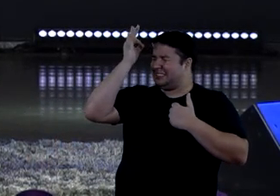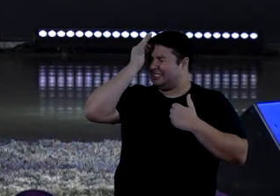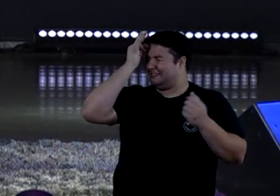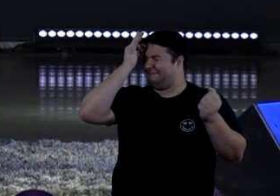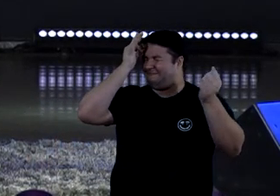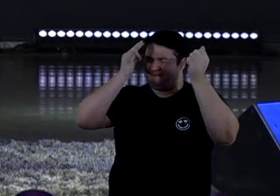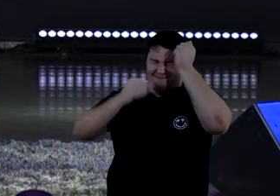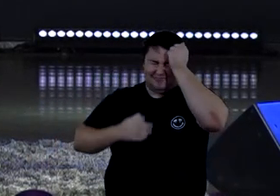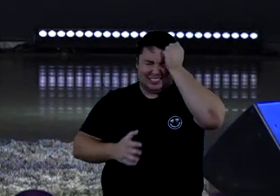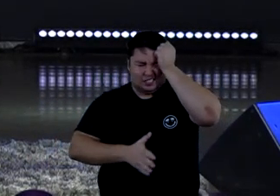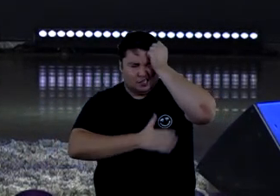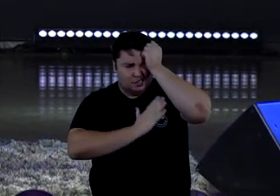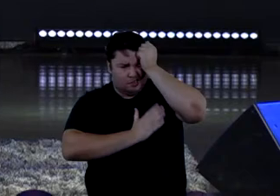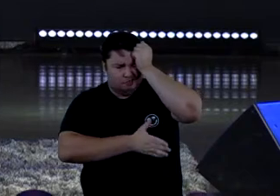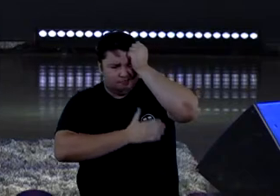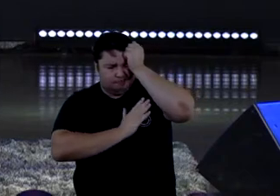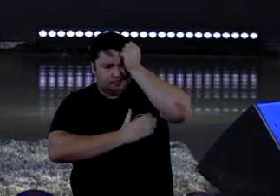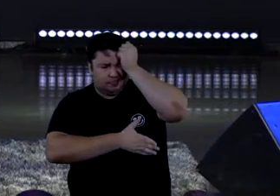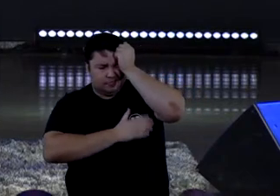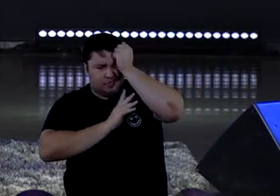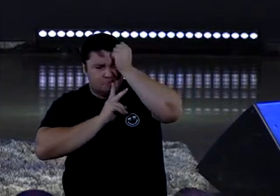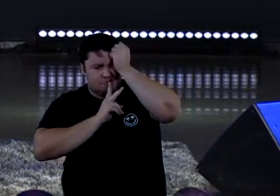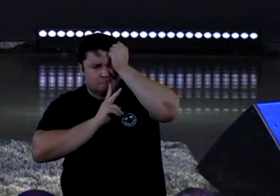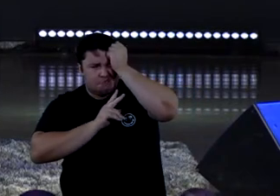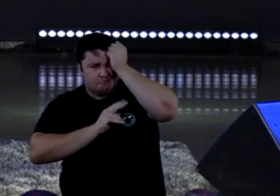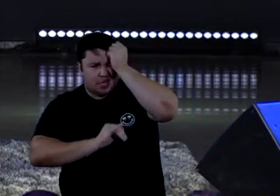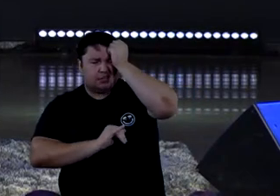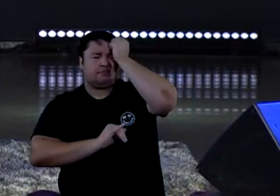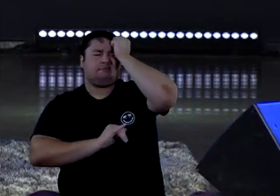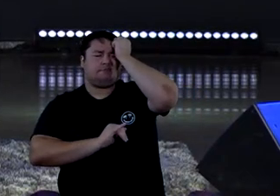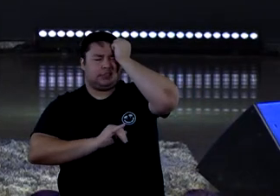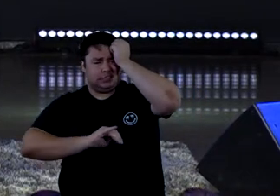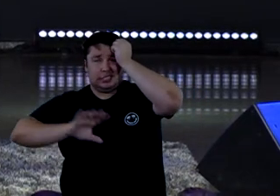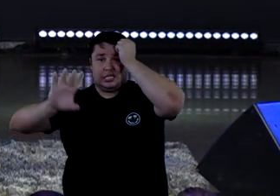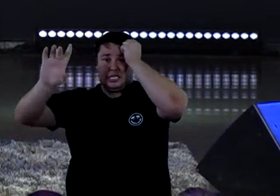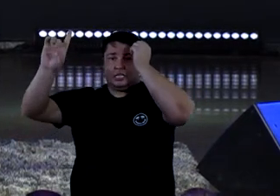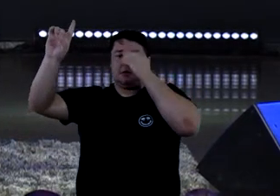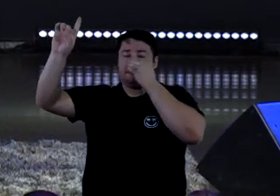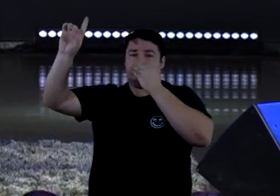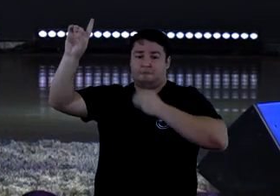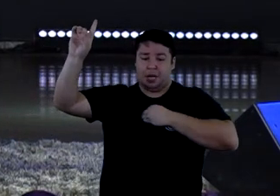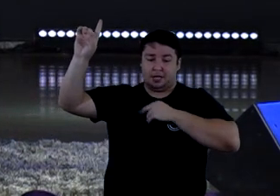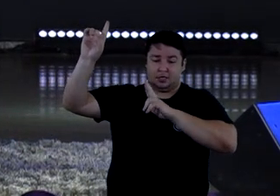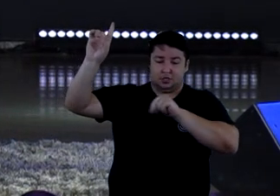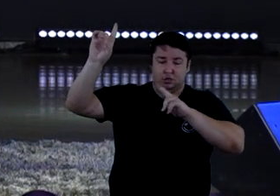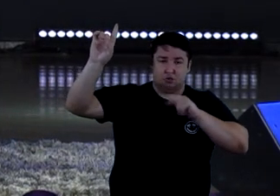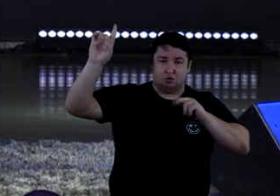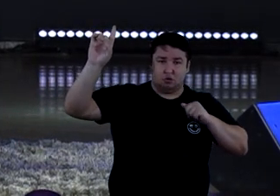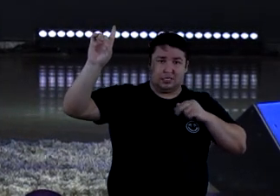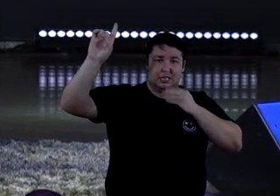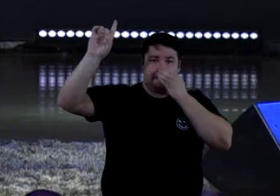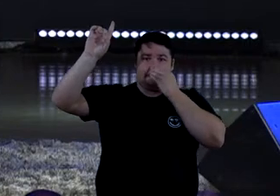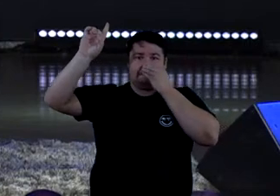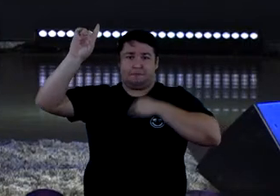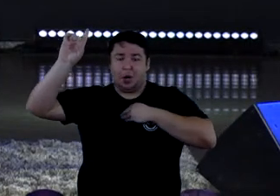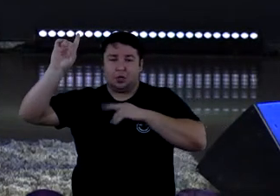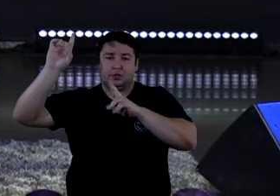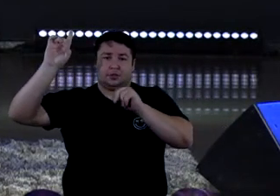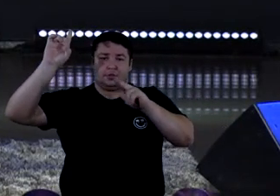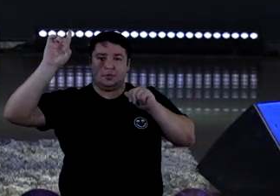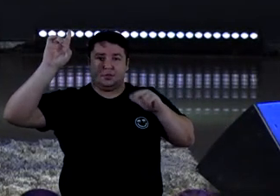um coração contrito. Ah, Ele não desprezará. Ele não desprezará.